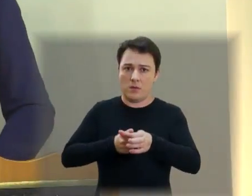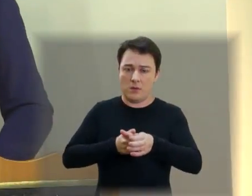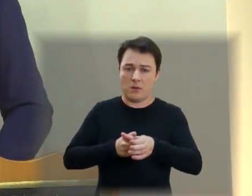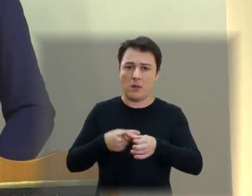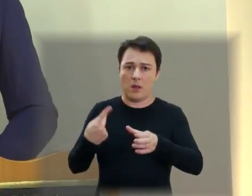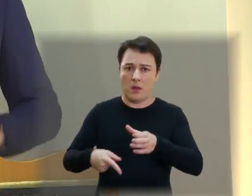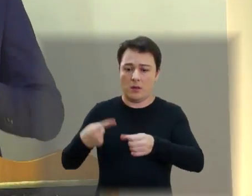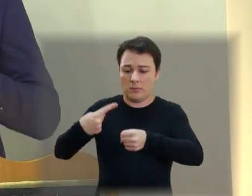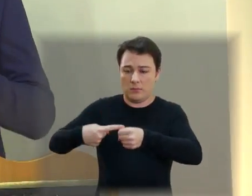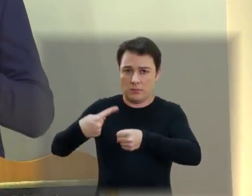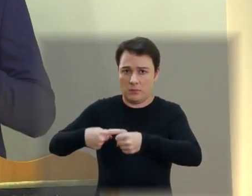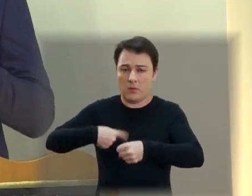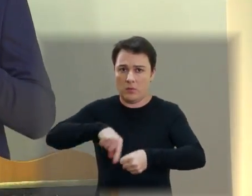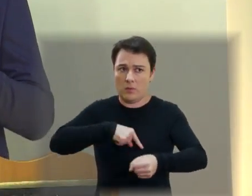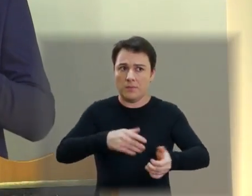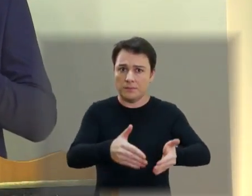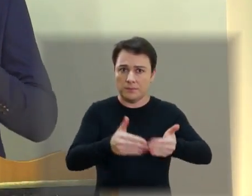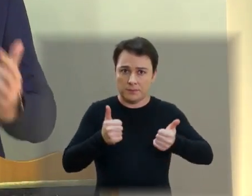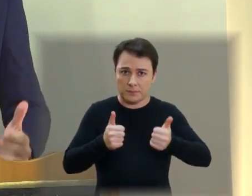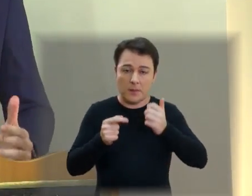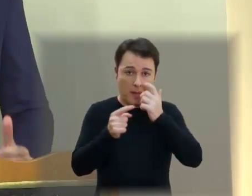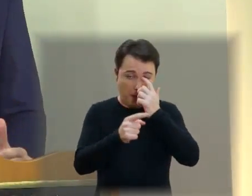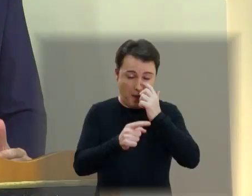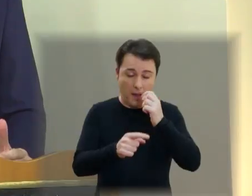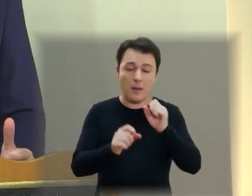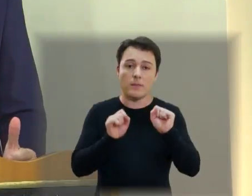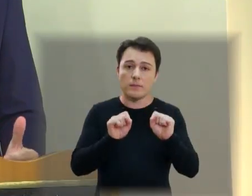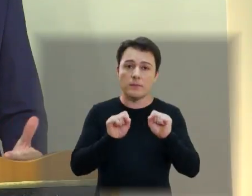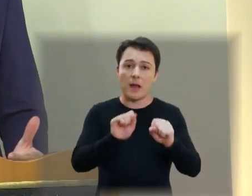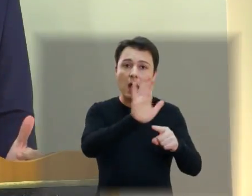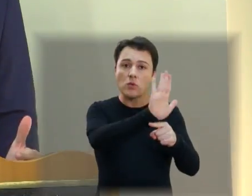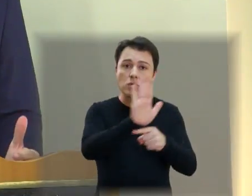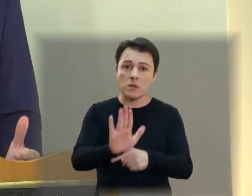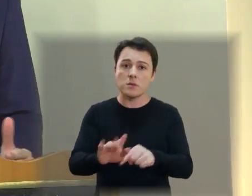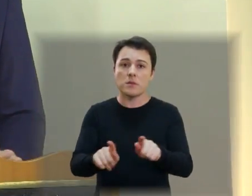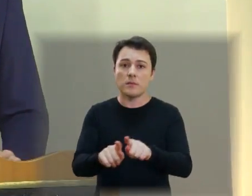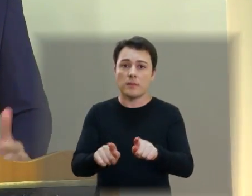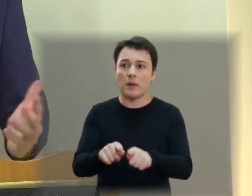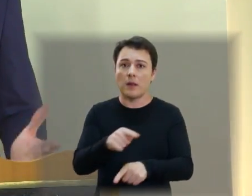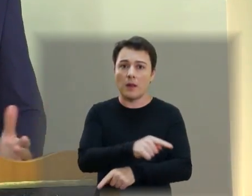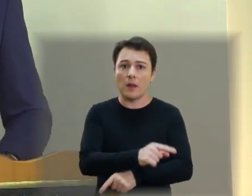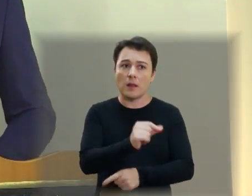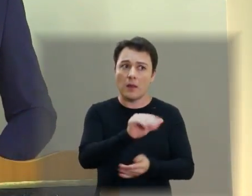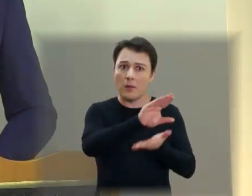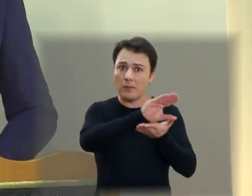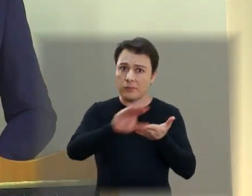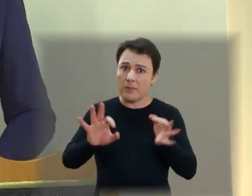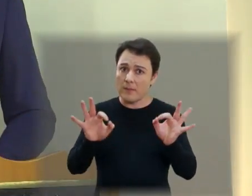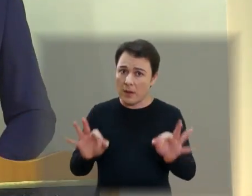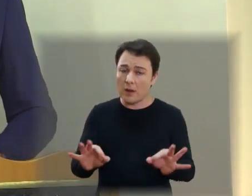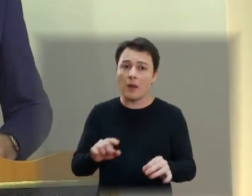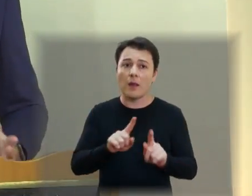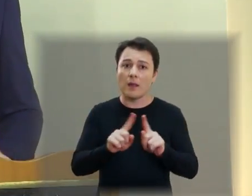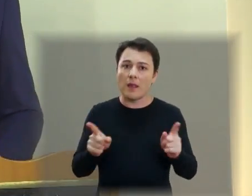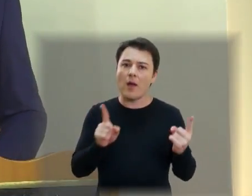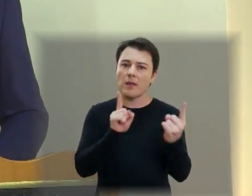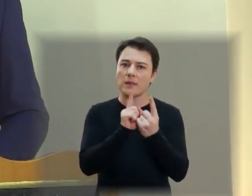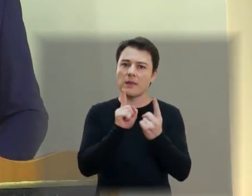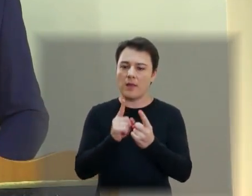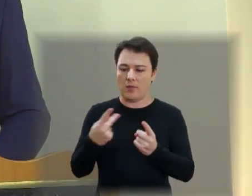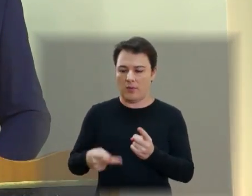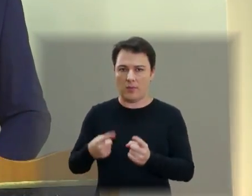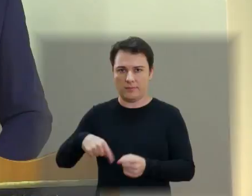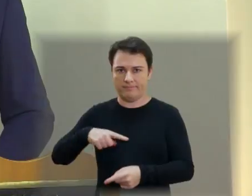interior, nós solicitamos para que ele ajudasse nisso também e fizesse o valor acontecer. Então, atendendo ao pedido do nosso partido